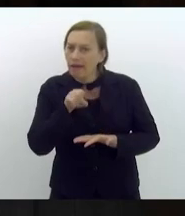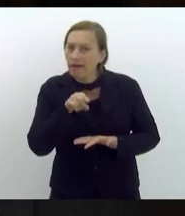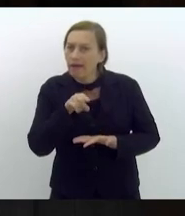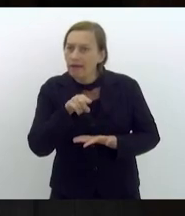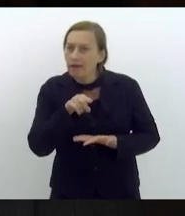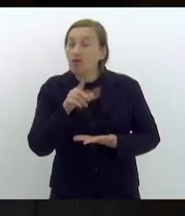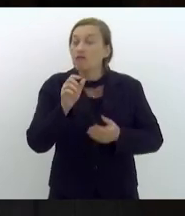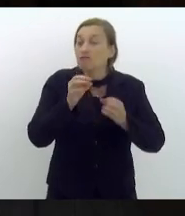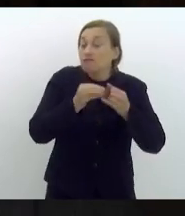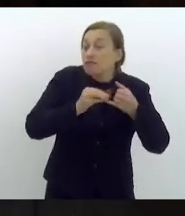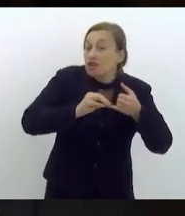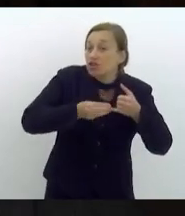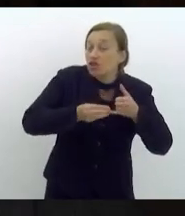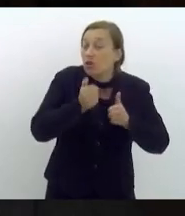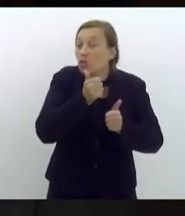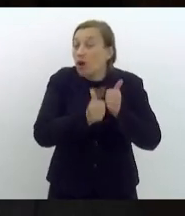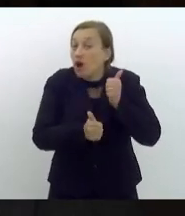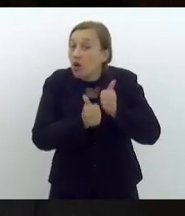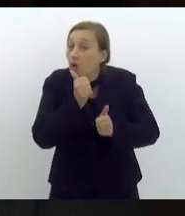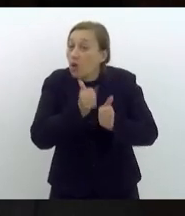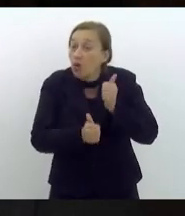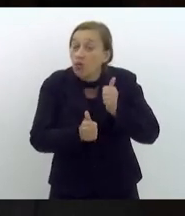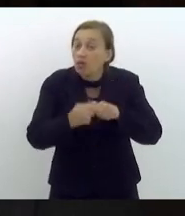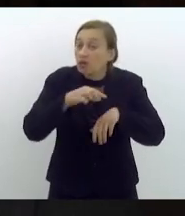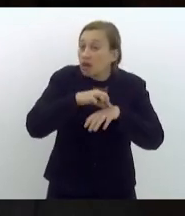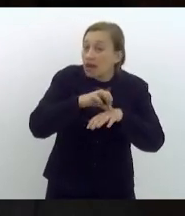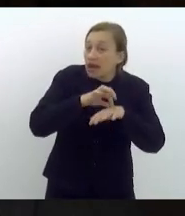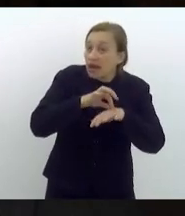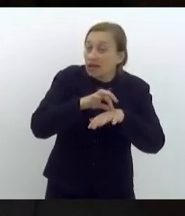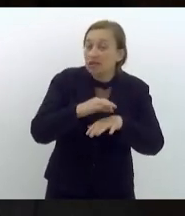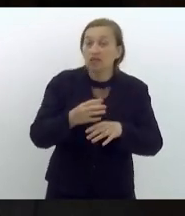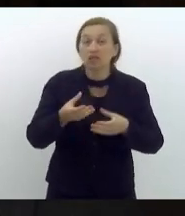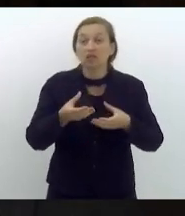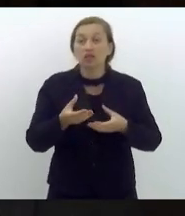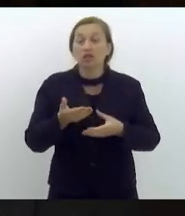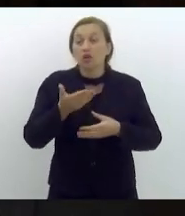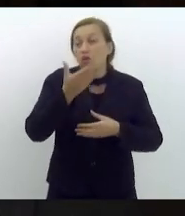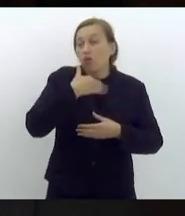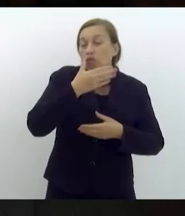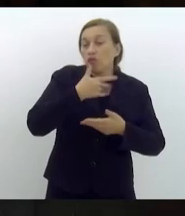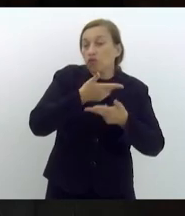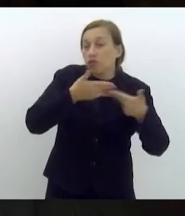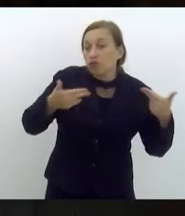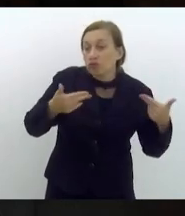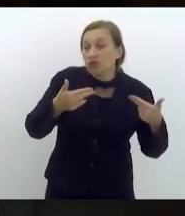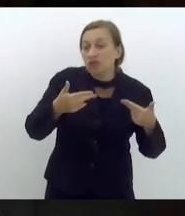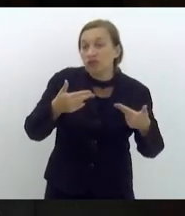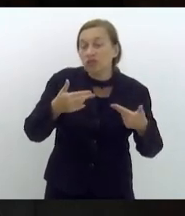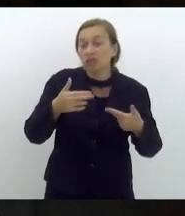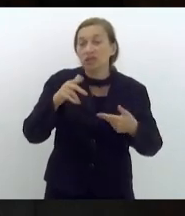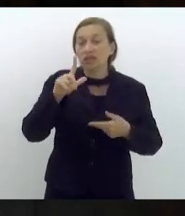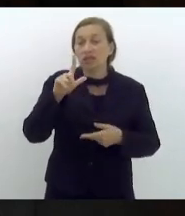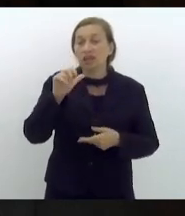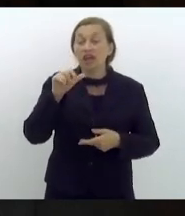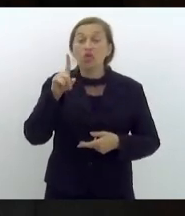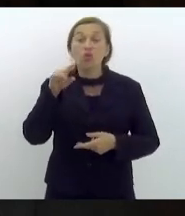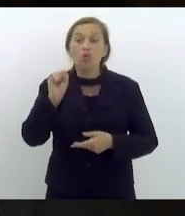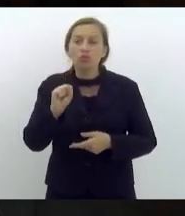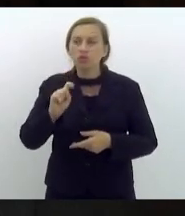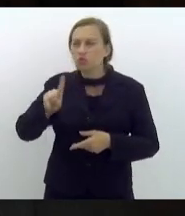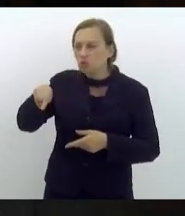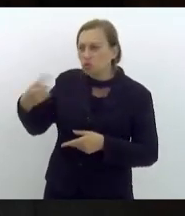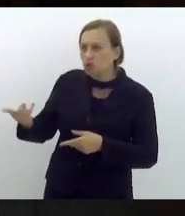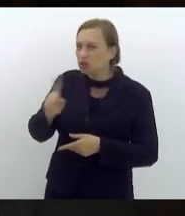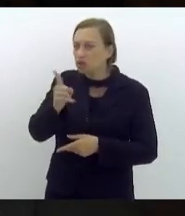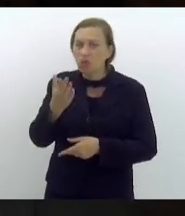feijão arroz carne frutas e legumes o restante não é